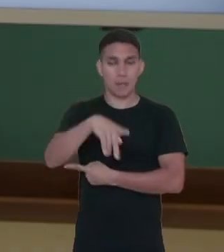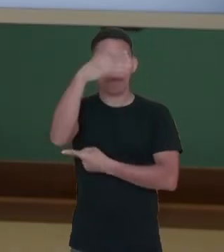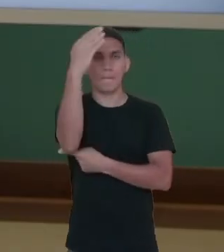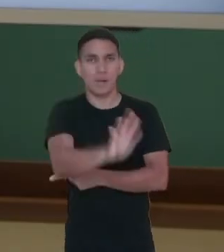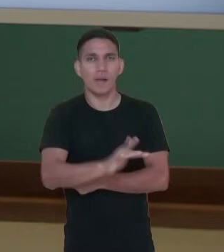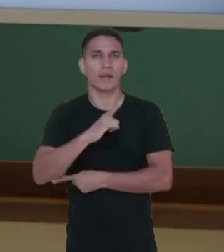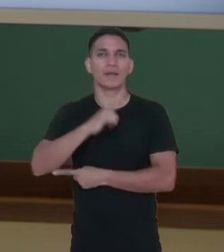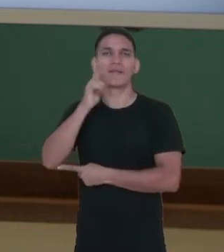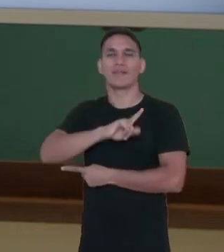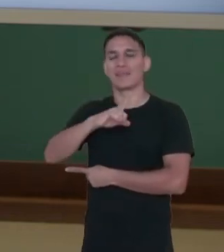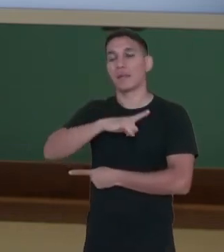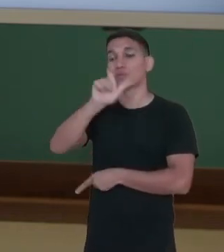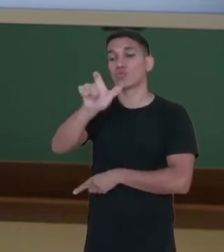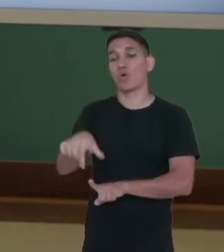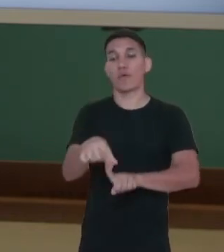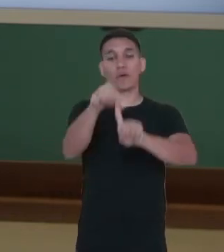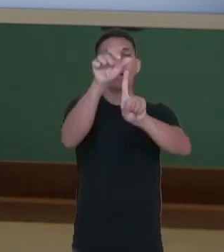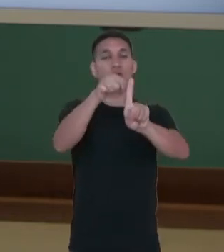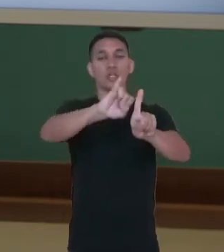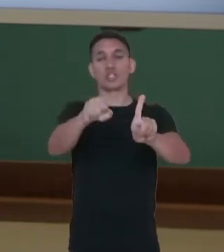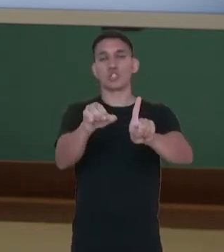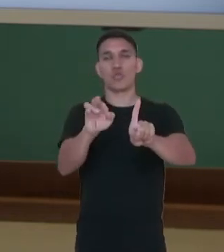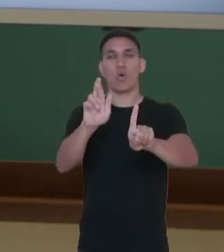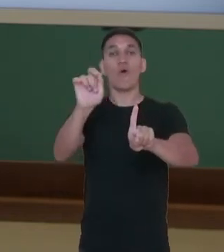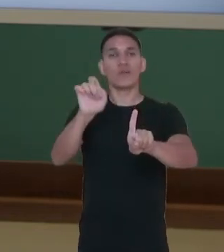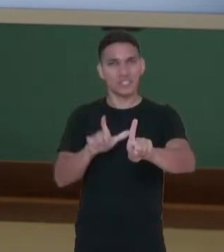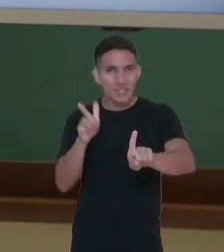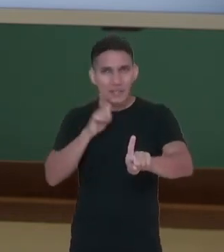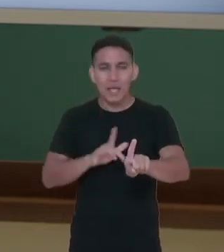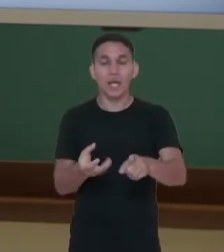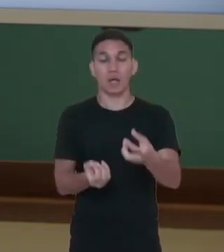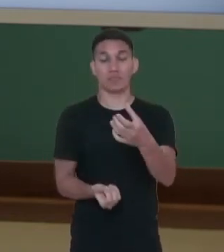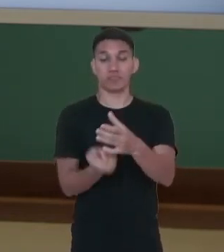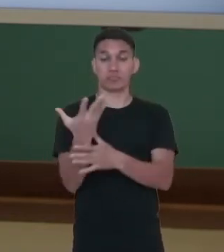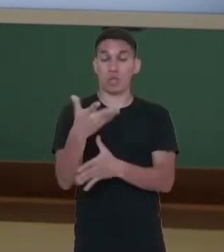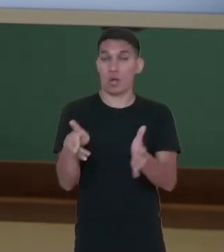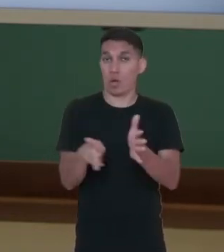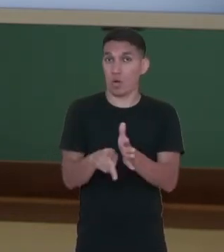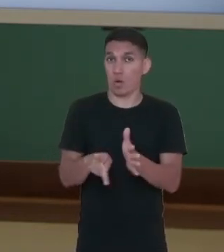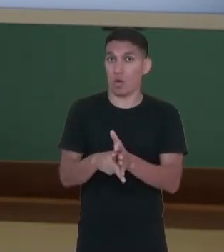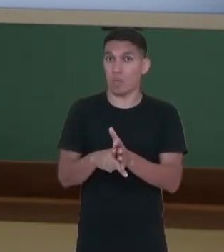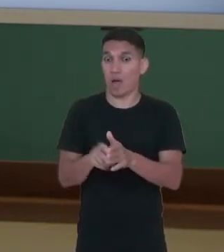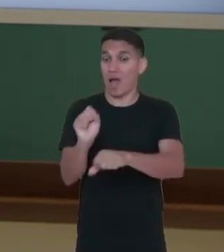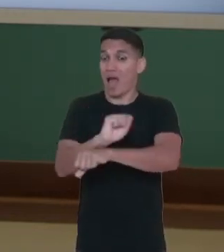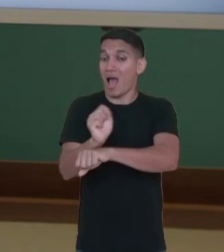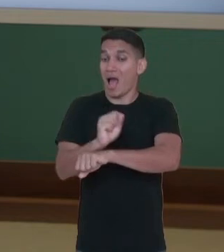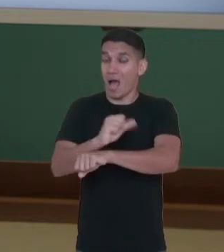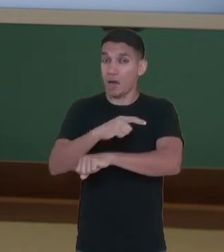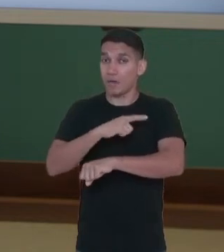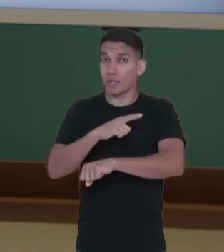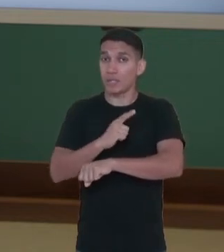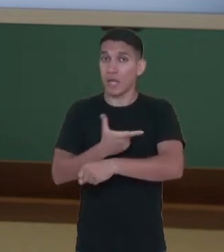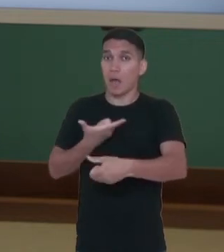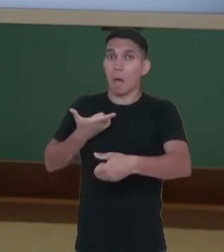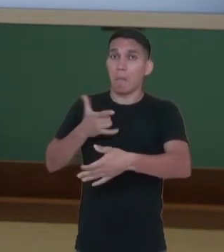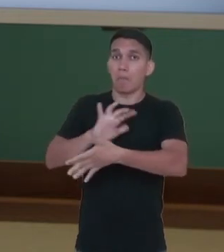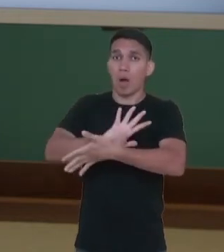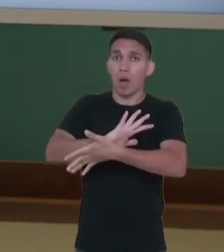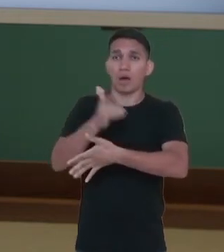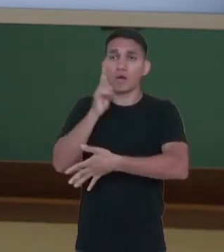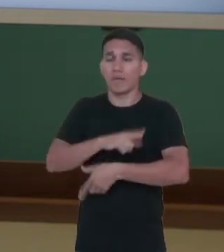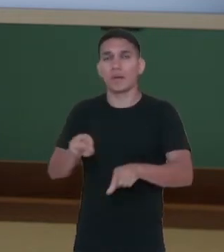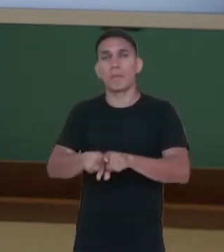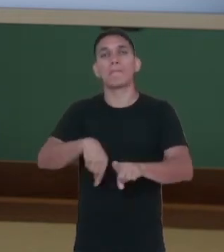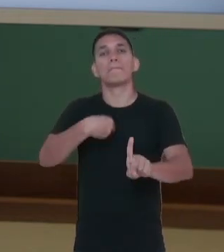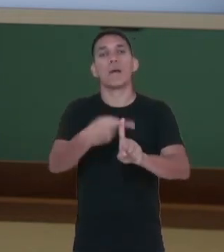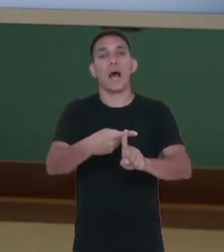maestro Jorge Antunes compôs uma orquestra de carros com buzinas e tampas de panela.